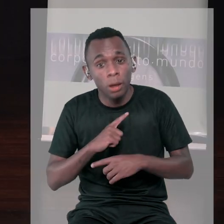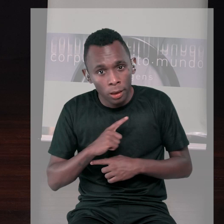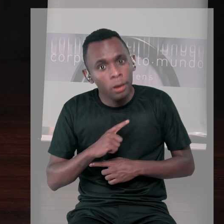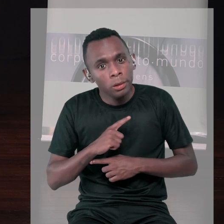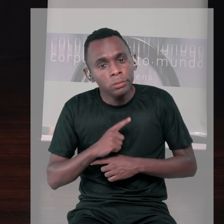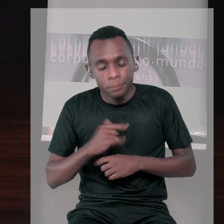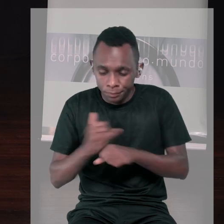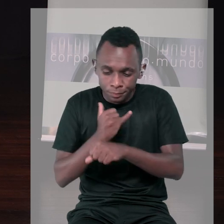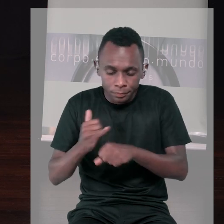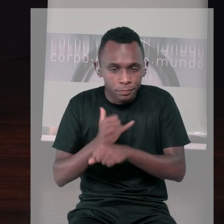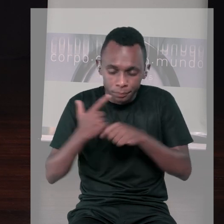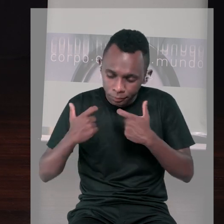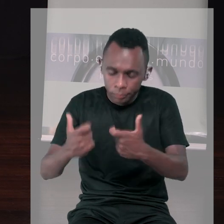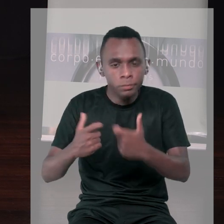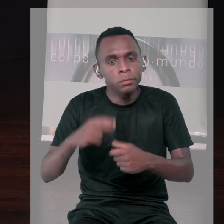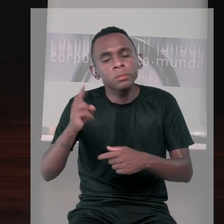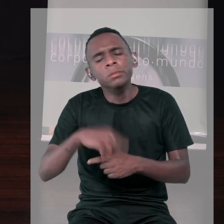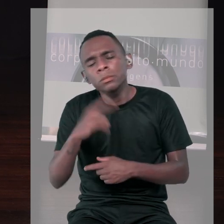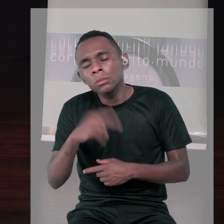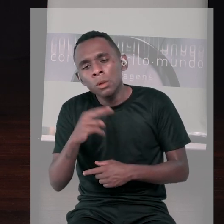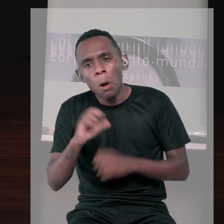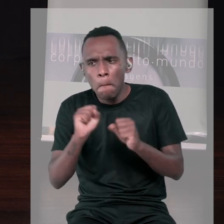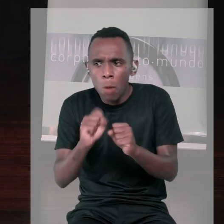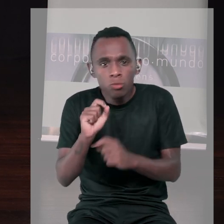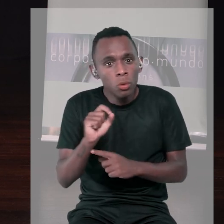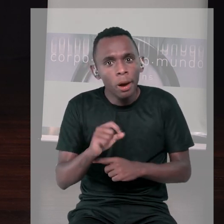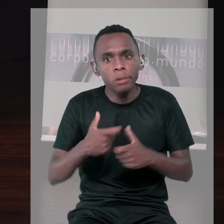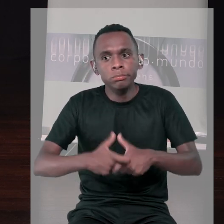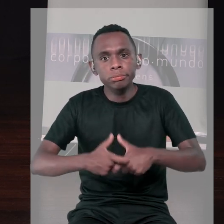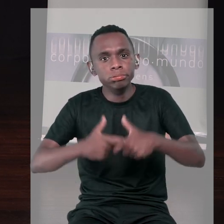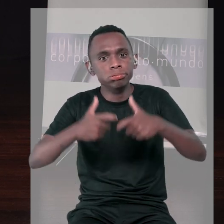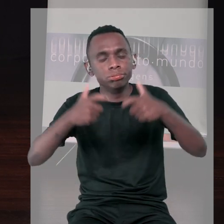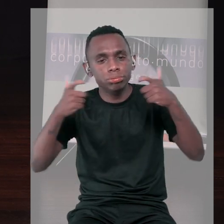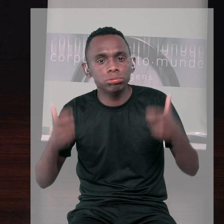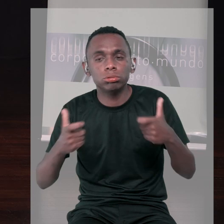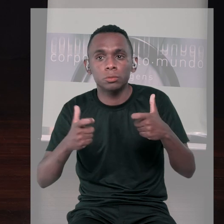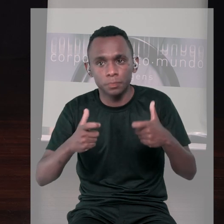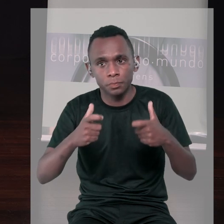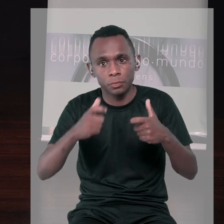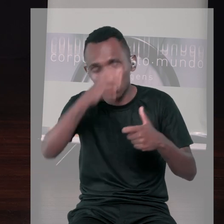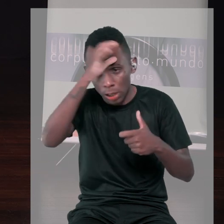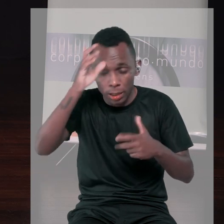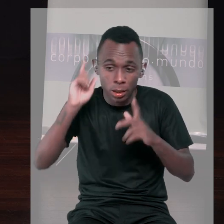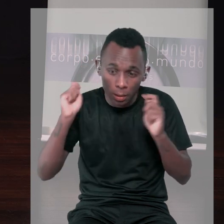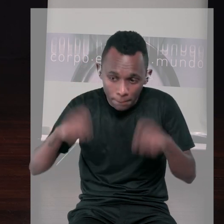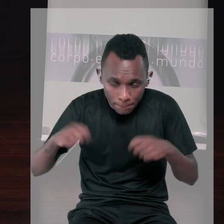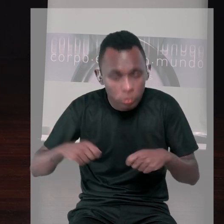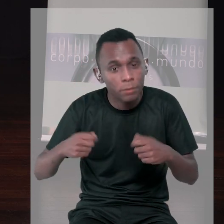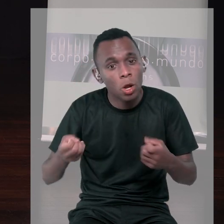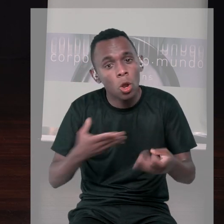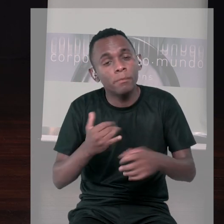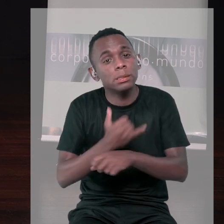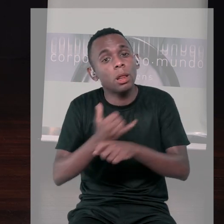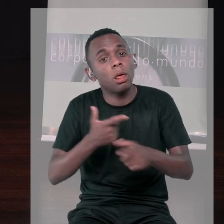poderá se conciliar com o aumento exponencial do caráter destrutivo das novas armas, que começou a ser forjado, essa